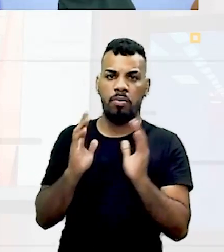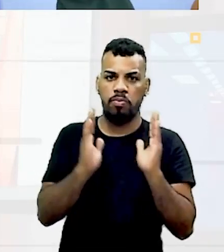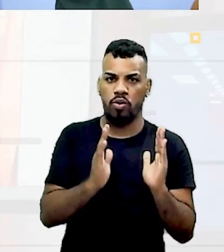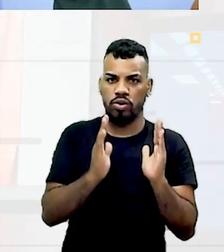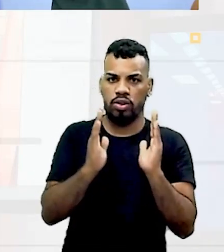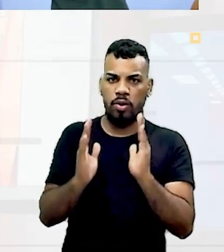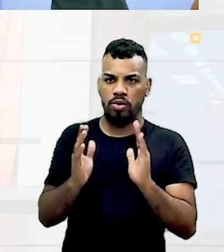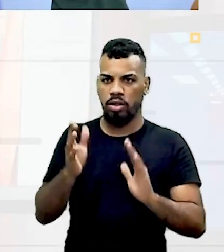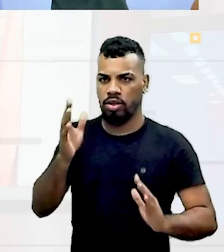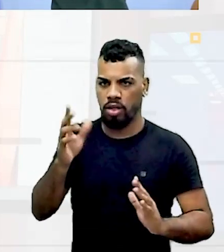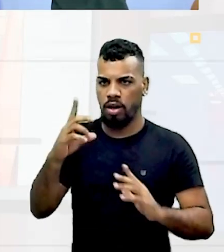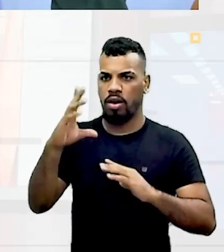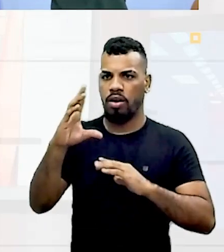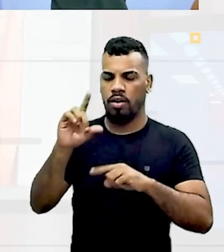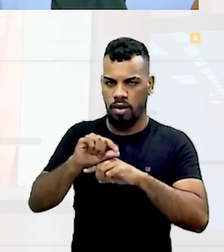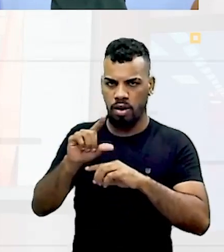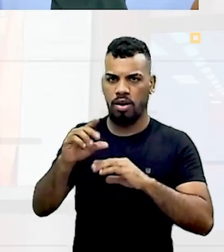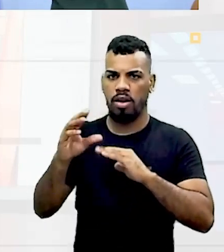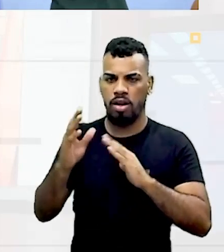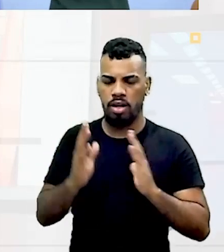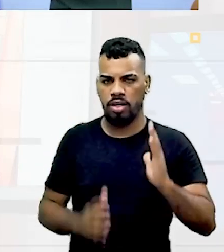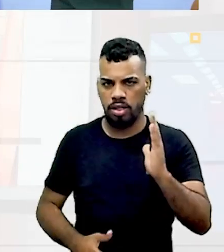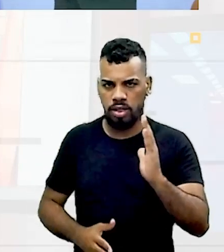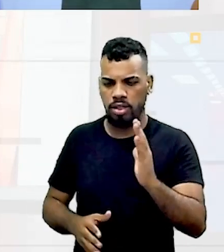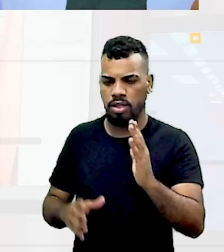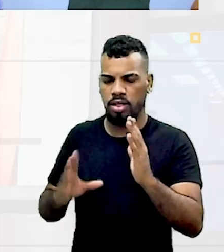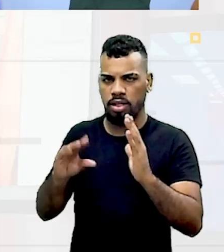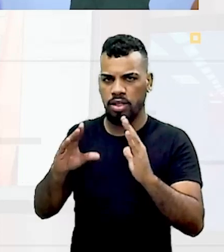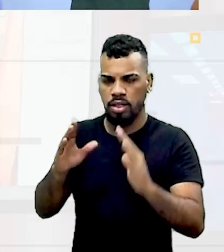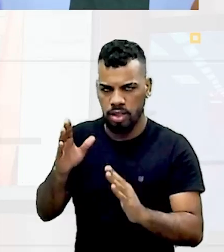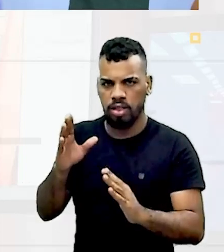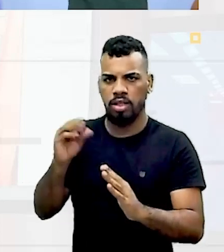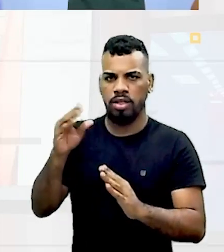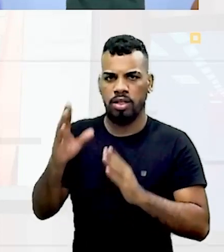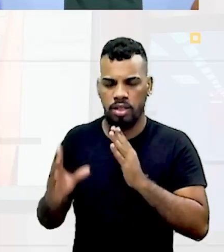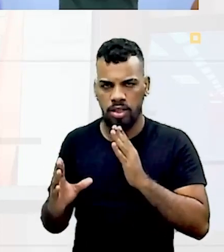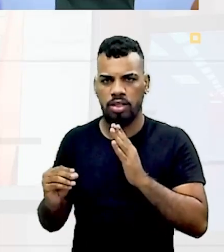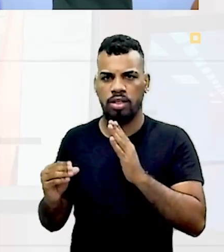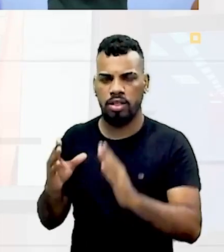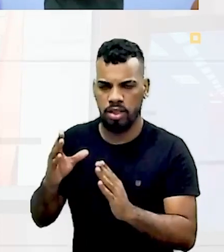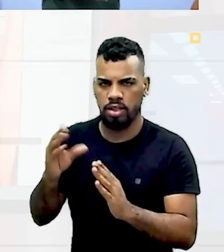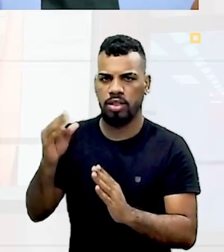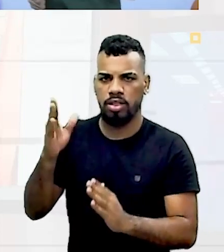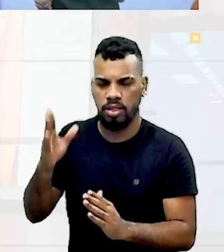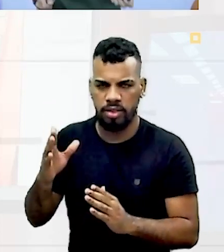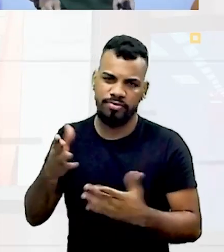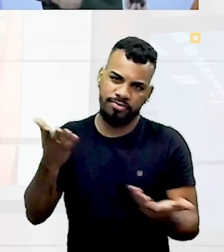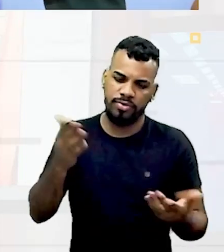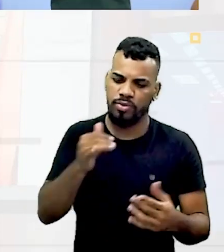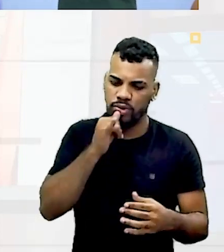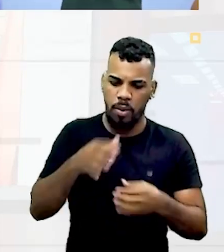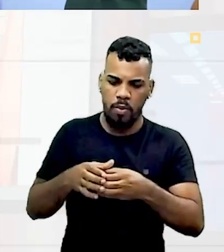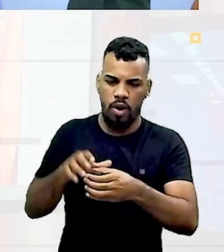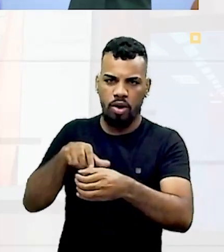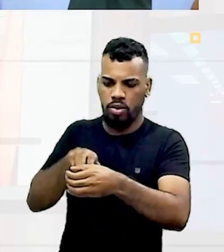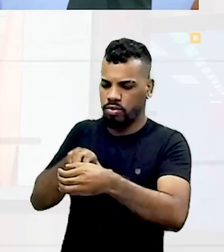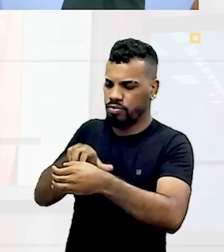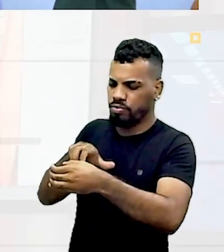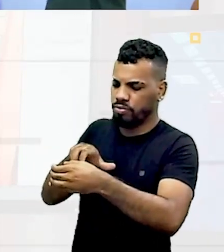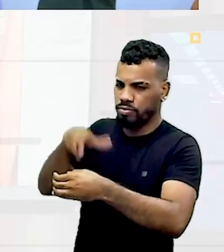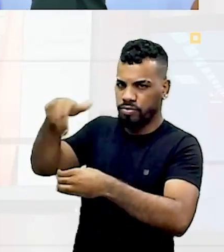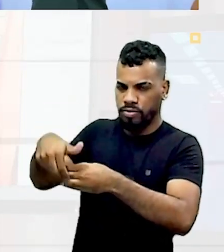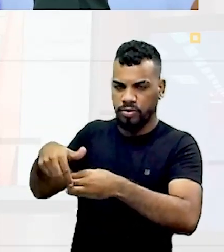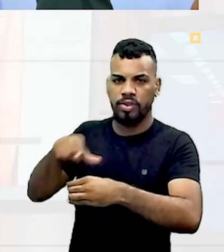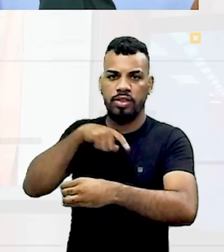chaves de cada ação, ou seja, é um personagem pulando um buraco. Você vai ter o